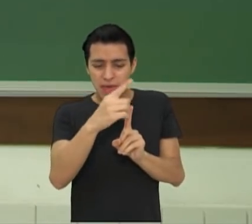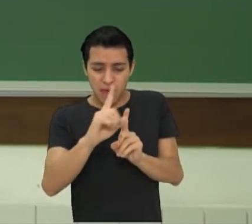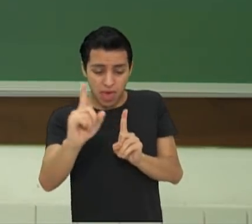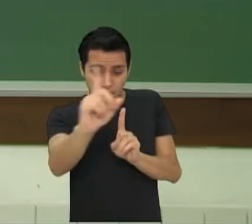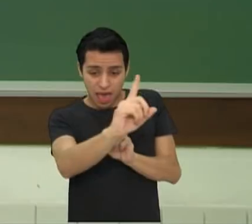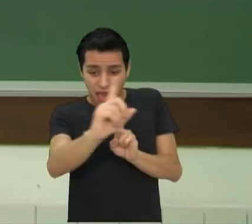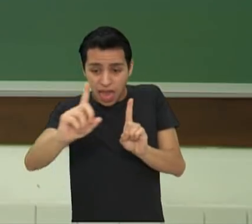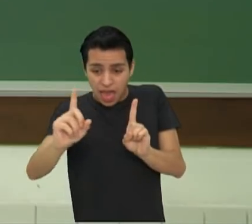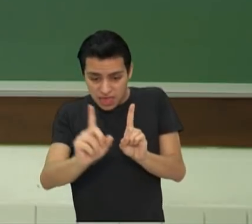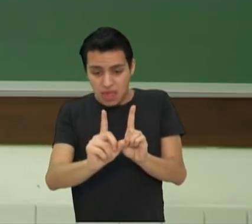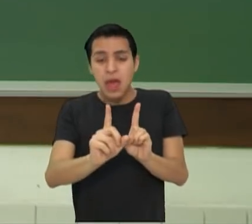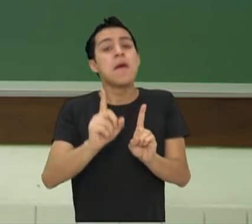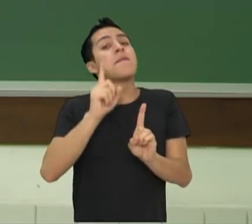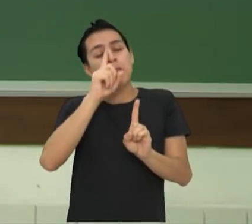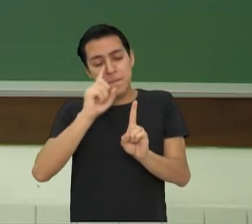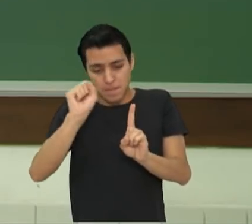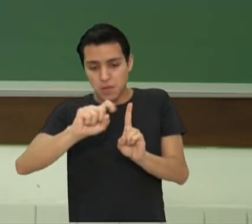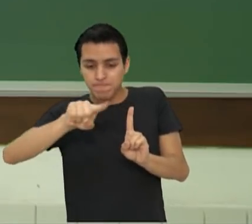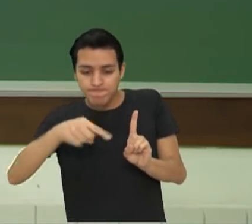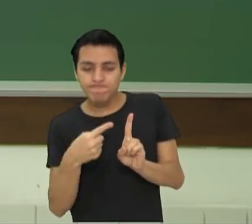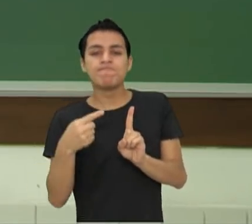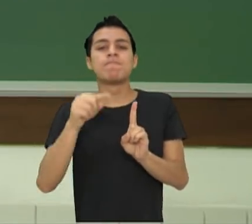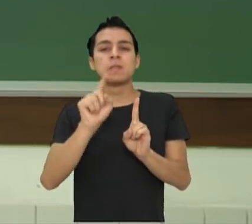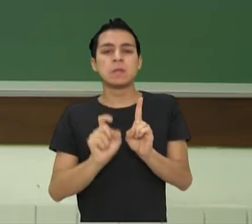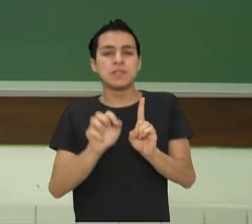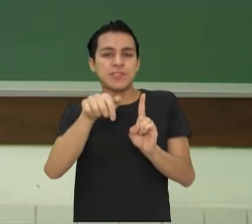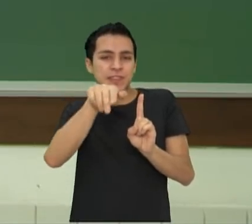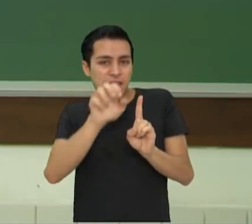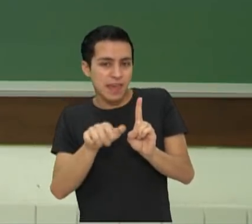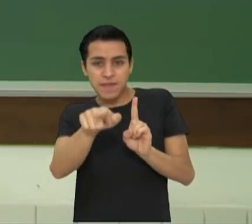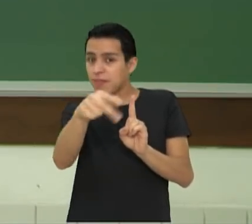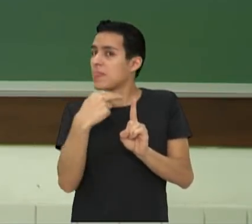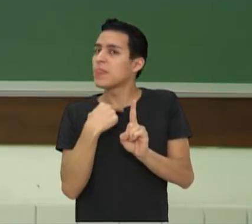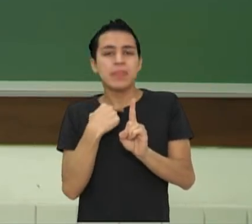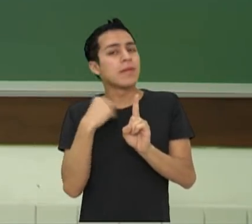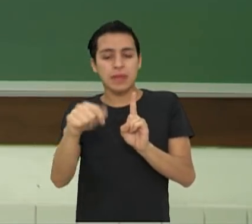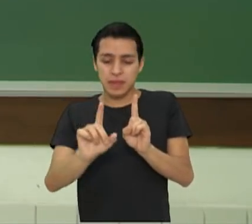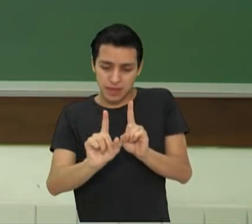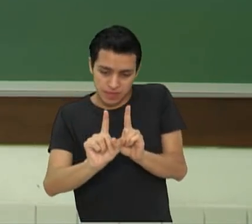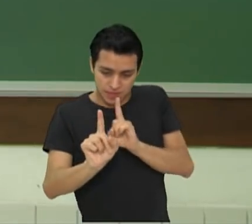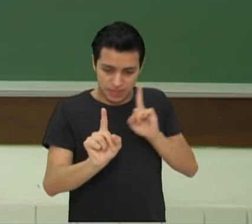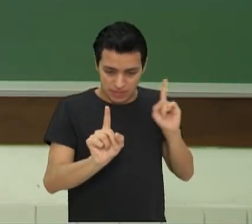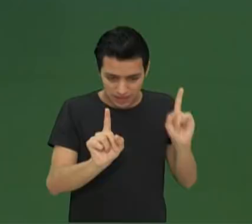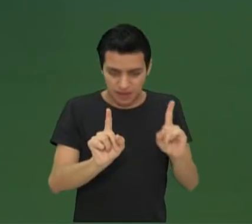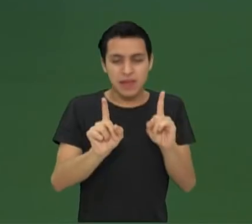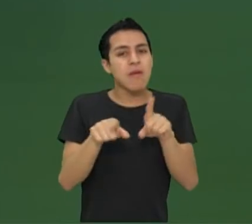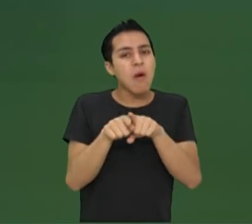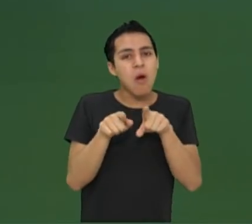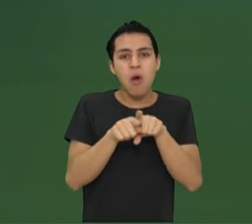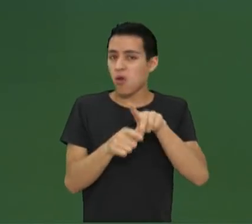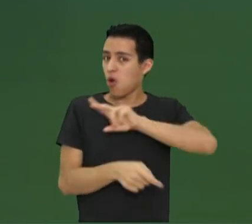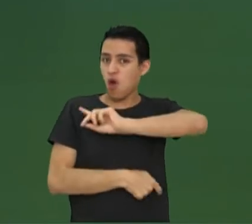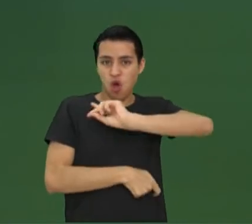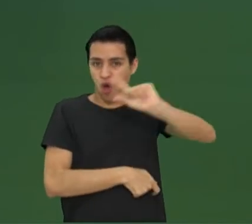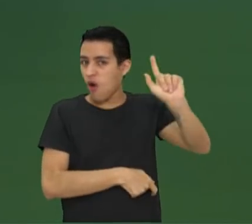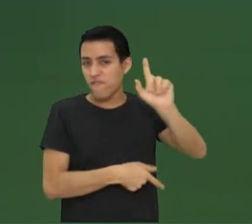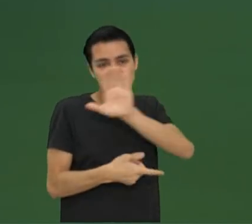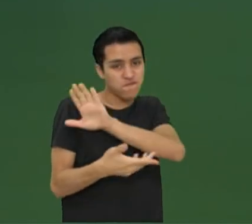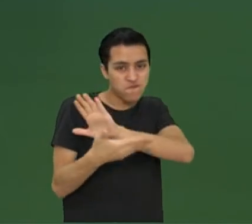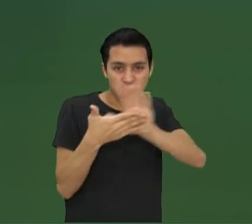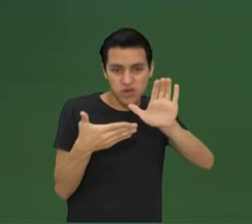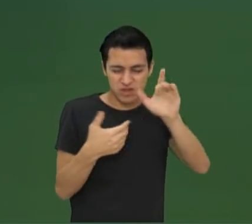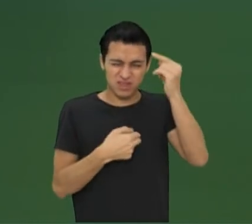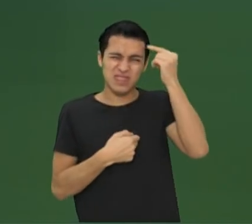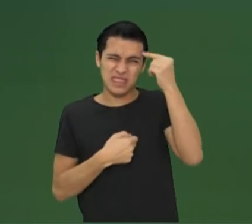em xeque. Então você não pode deixar com que isso aconteça. Aconteceu isso, a gente precisa fugir dessa